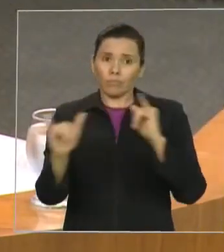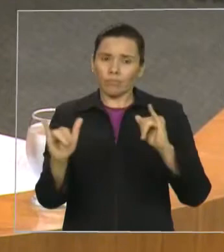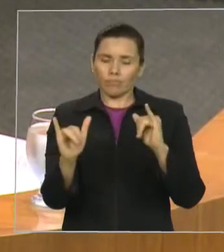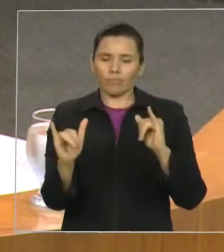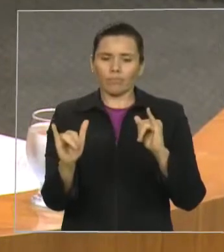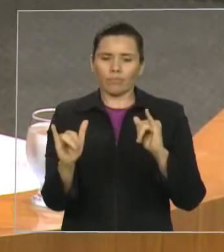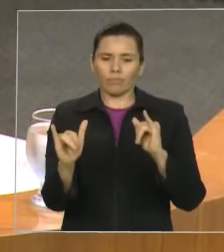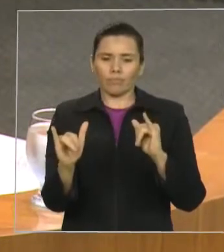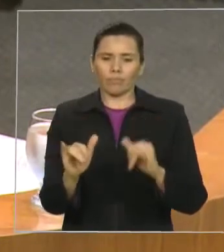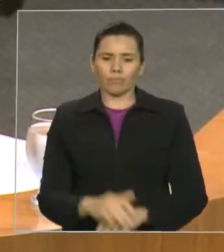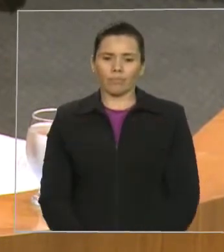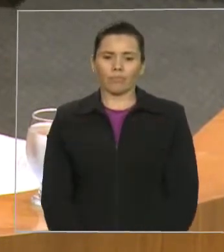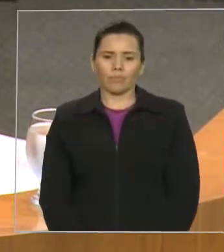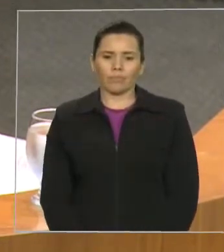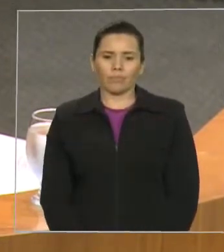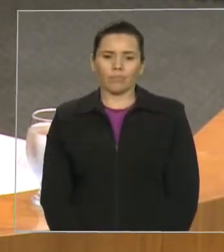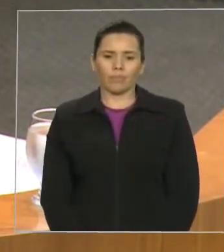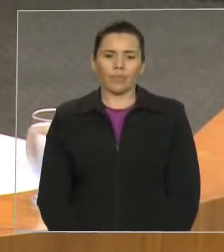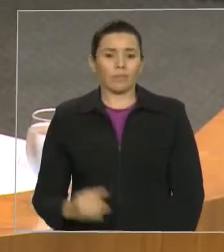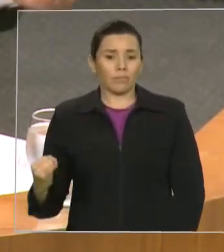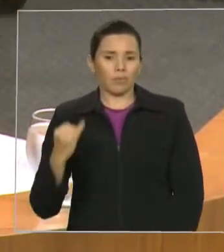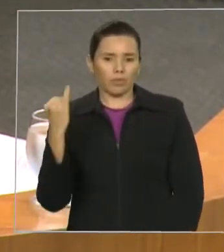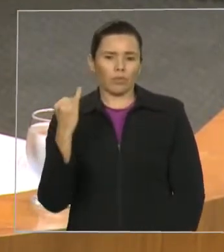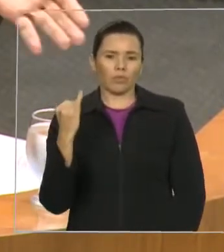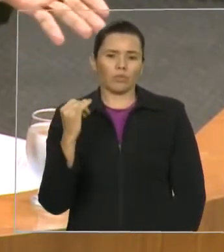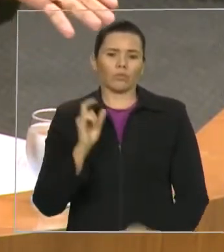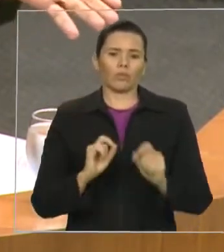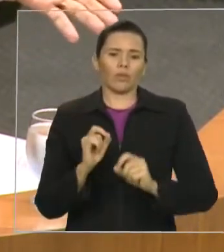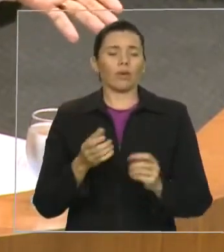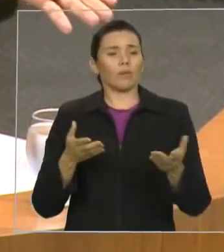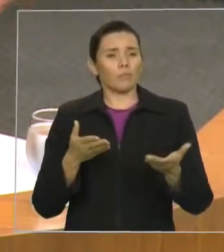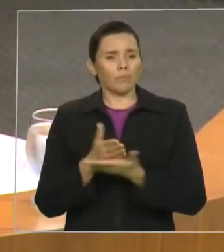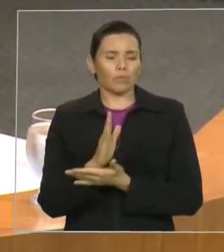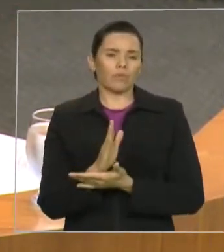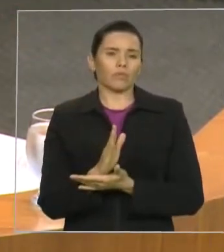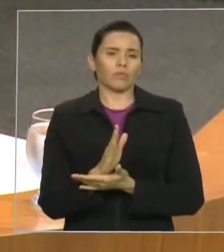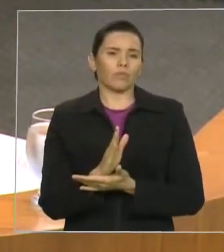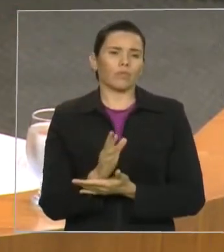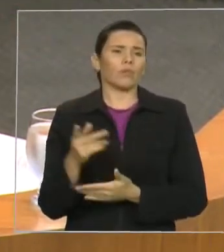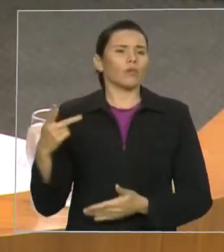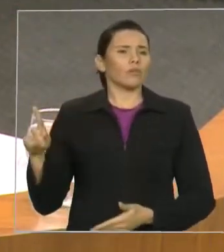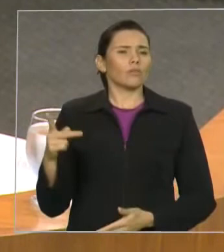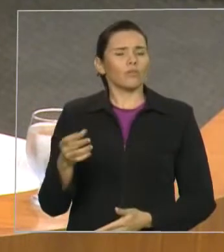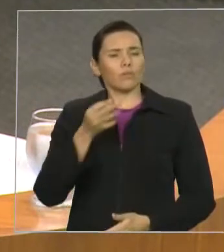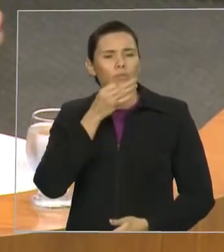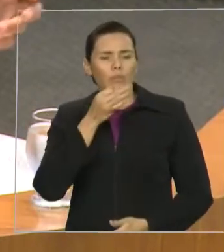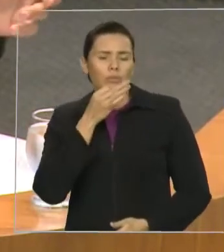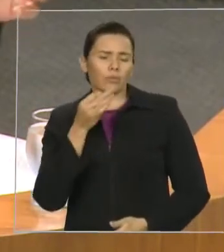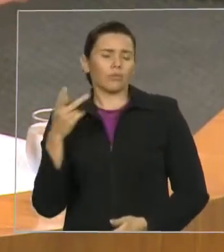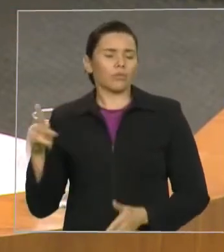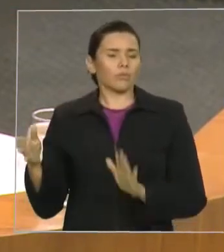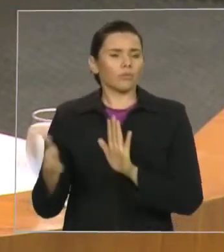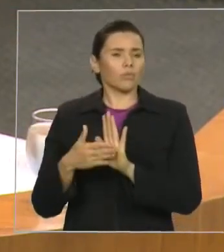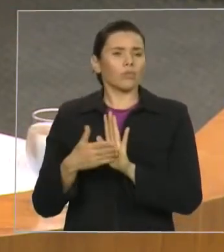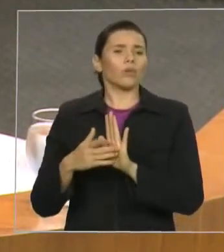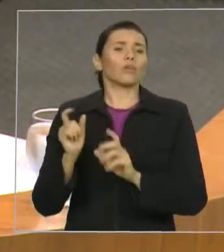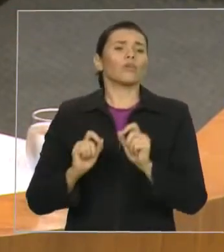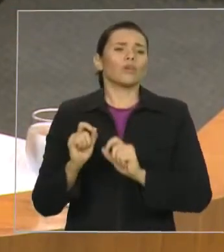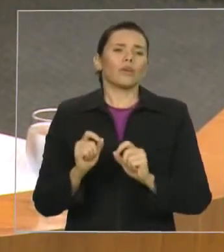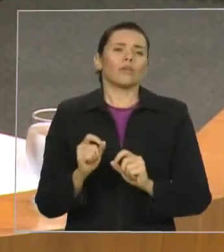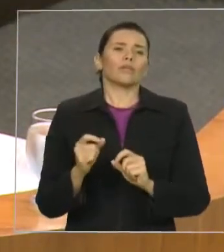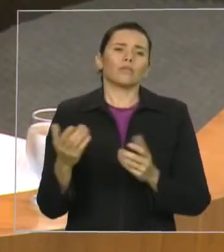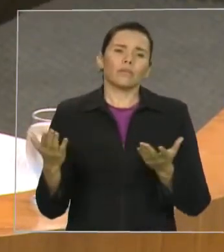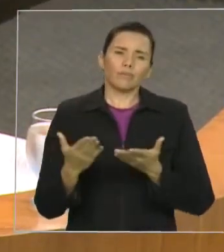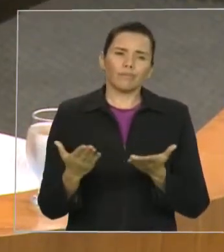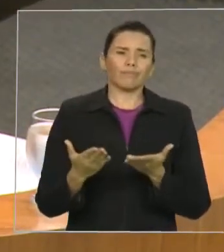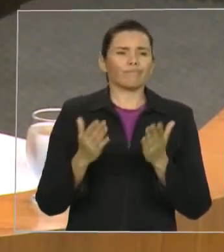destaca a aprovação de proposição de sua autoria que resultará em curso de medicina. Em algum momento